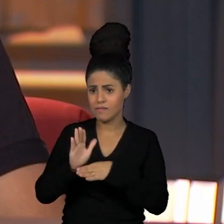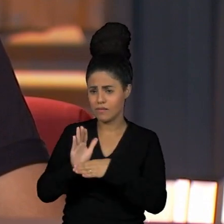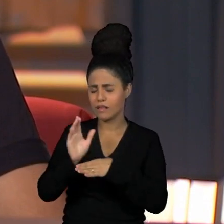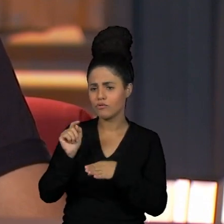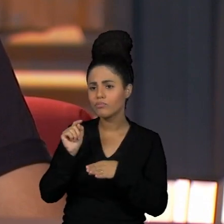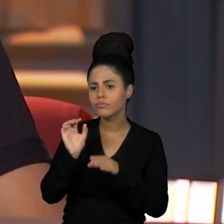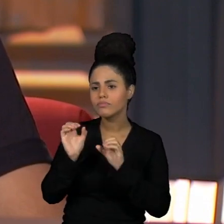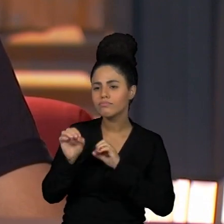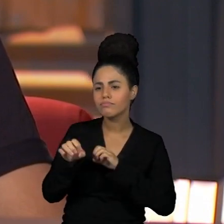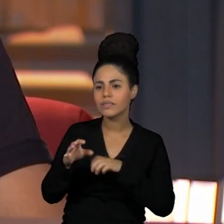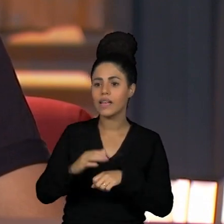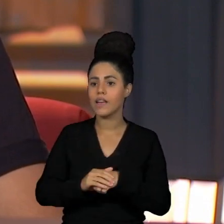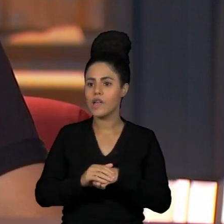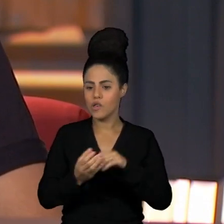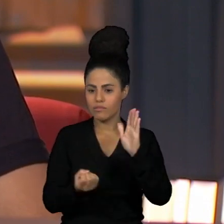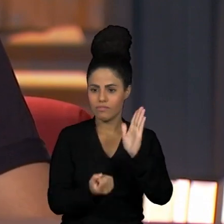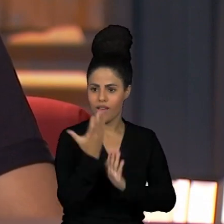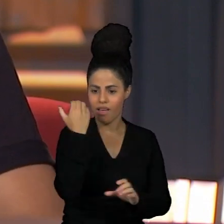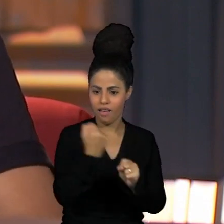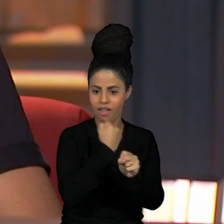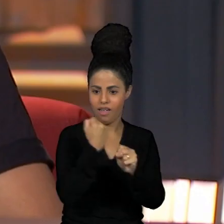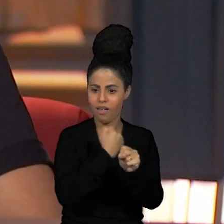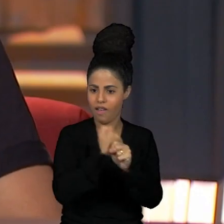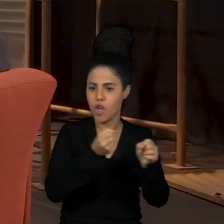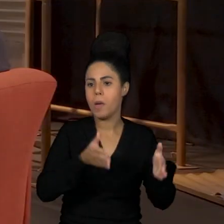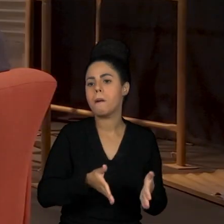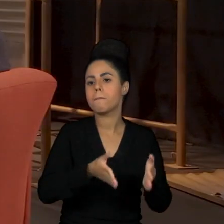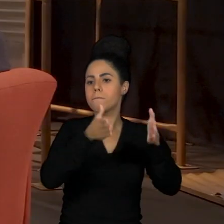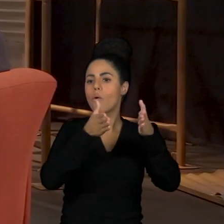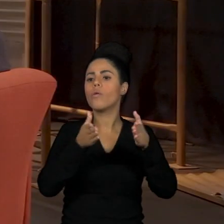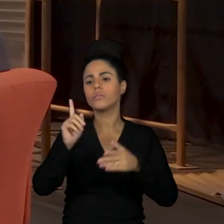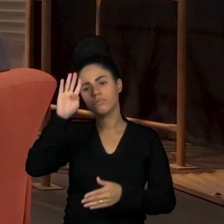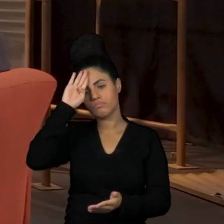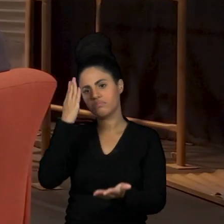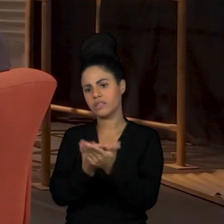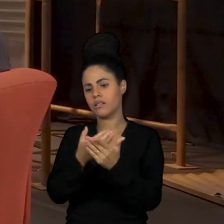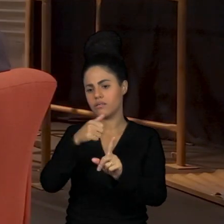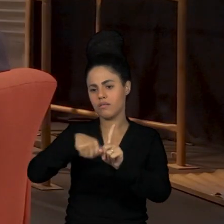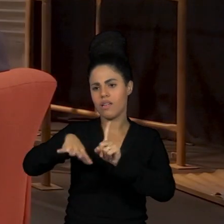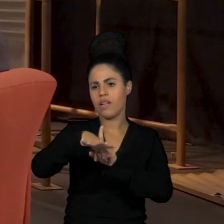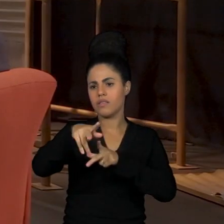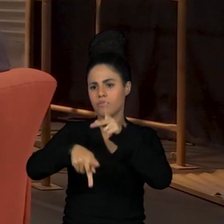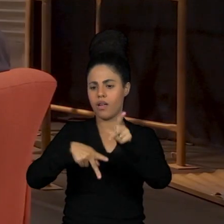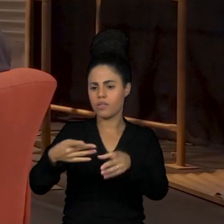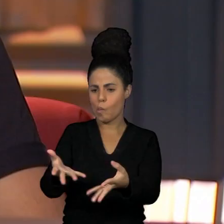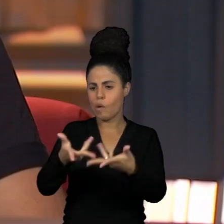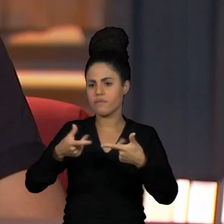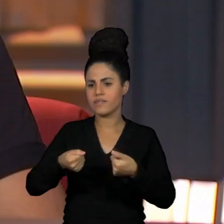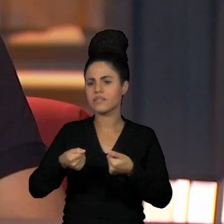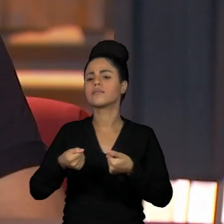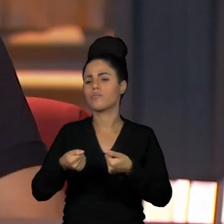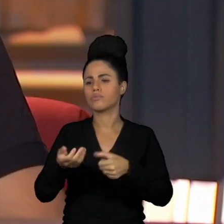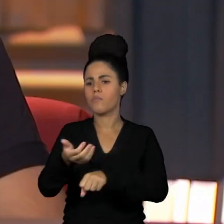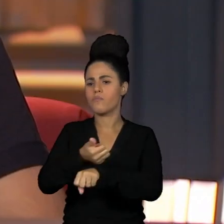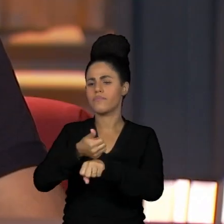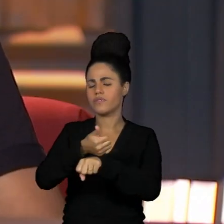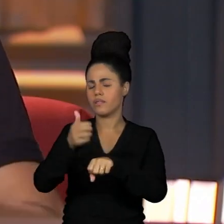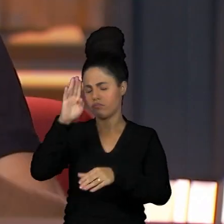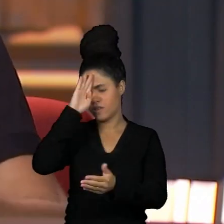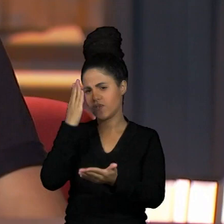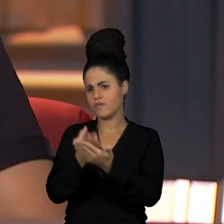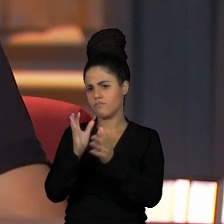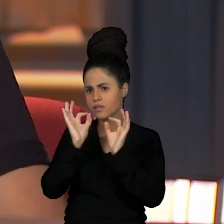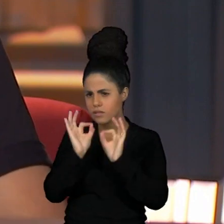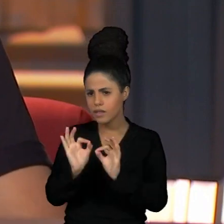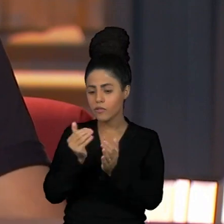montando o nosso instituto, porque, novamente, a gente acredita nessa parte social, principalmente em qualificação profissional. E vamos